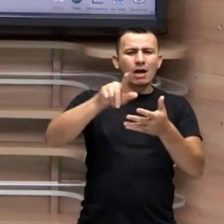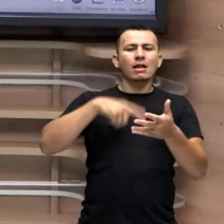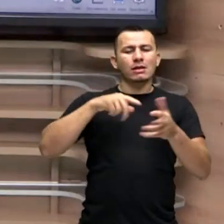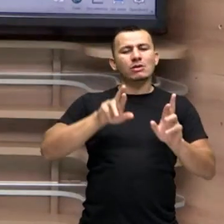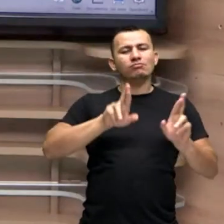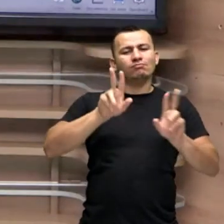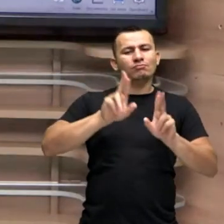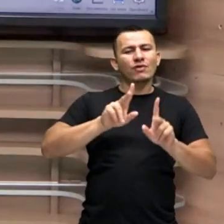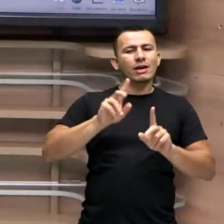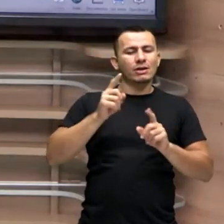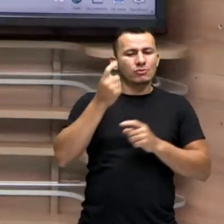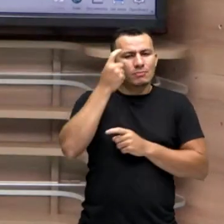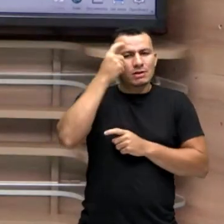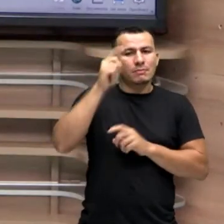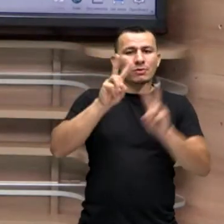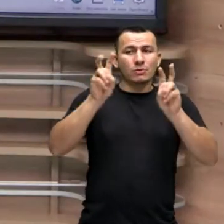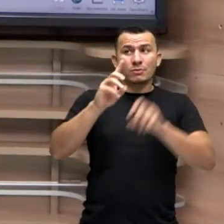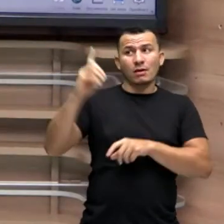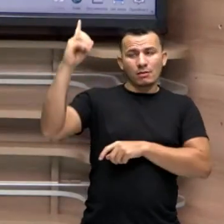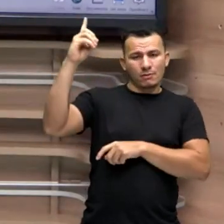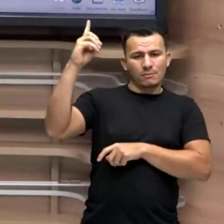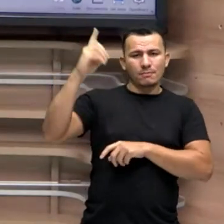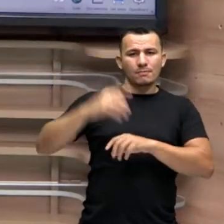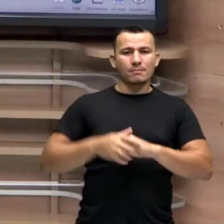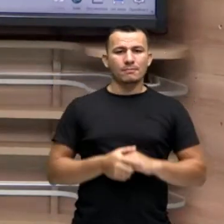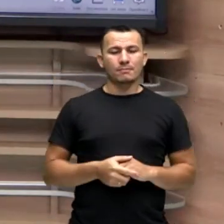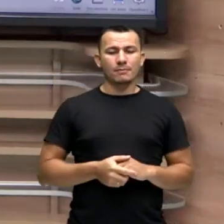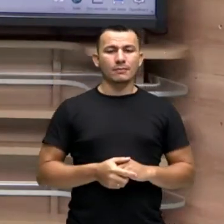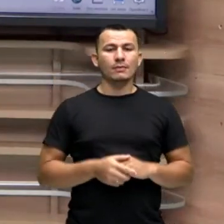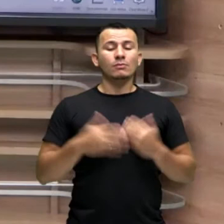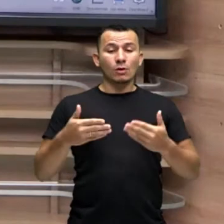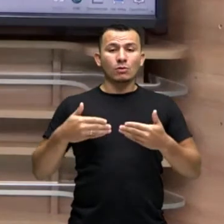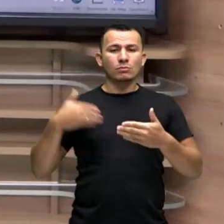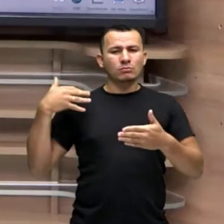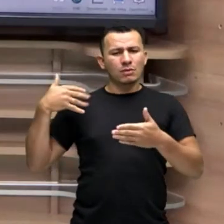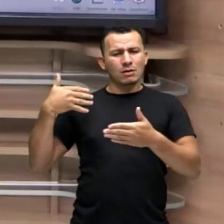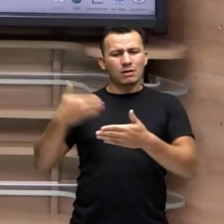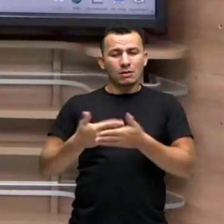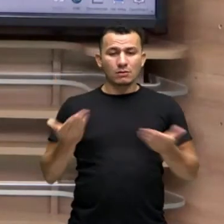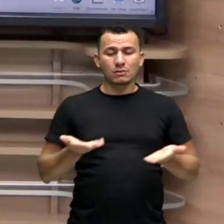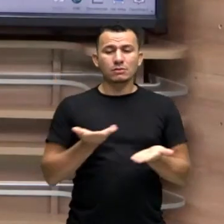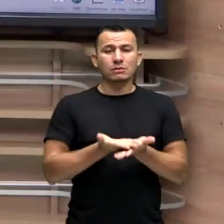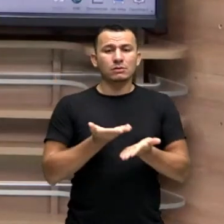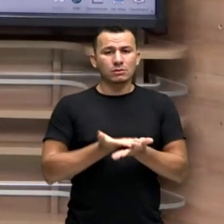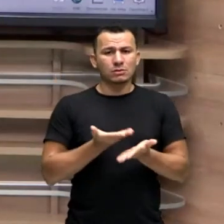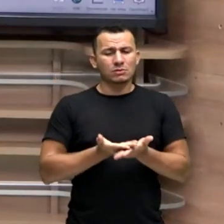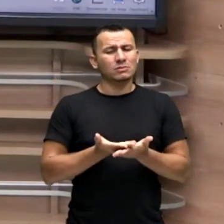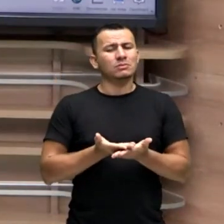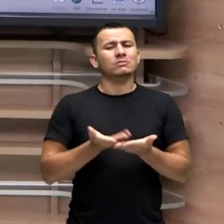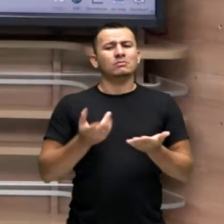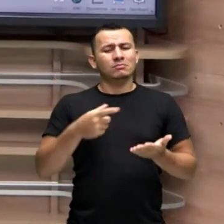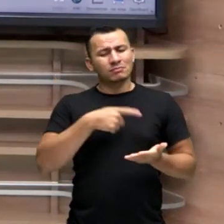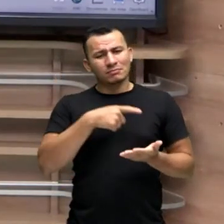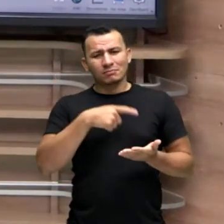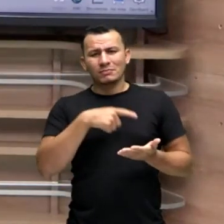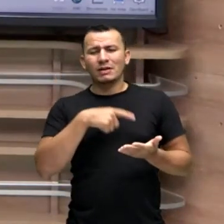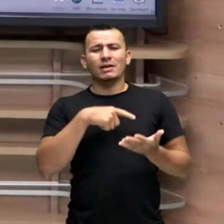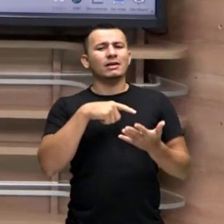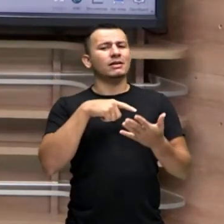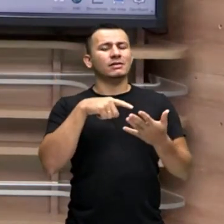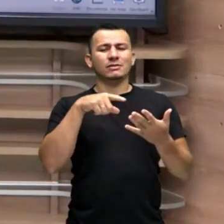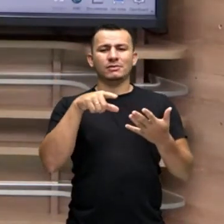e vimos ao longo dessa aula a o fato de que todas esses